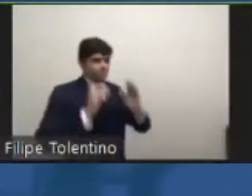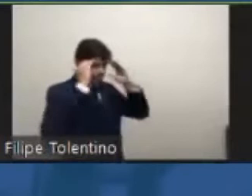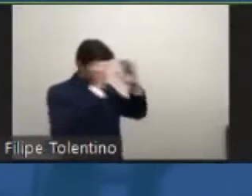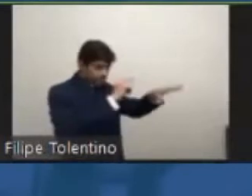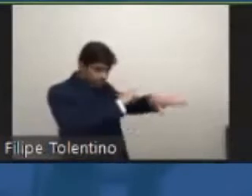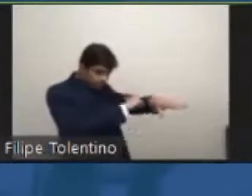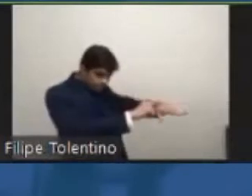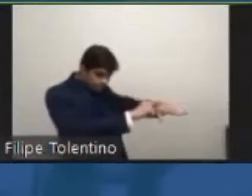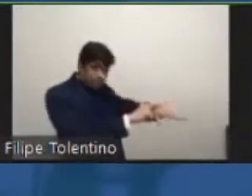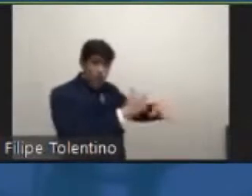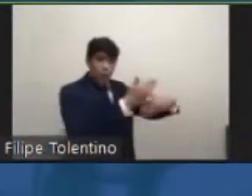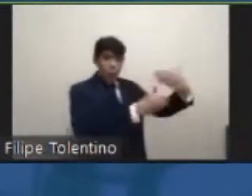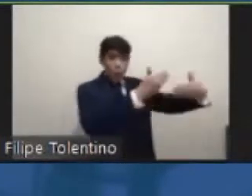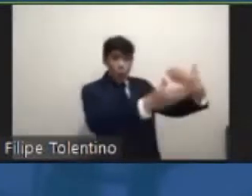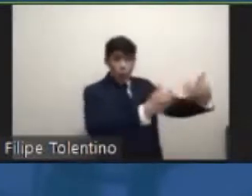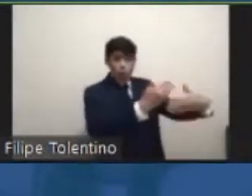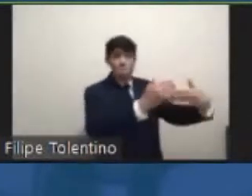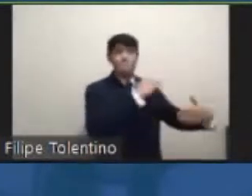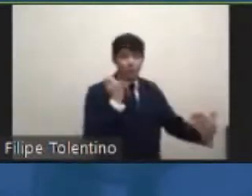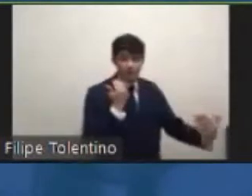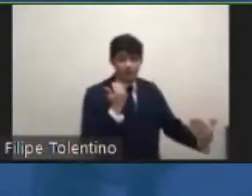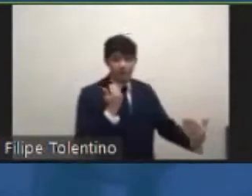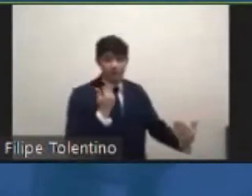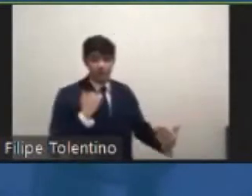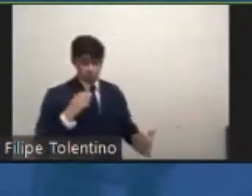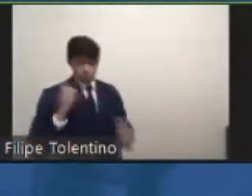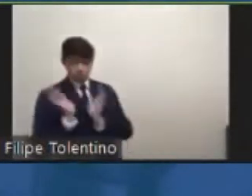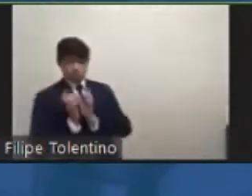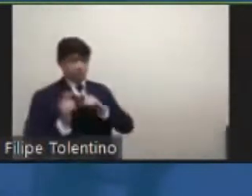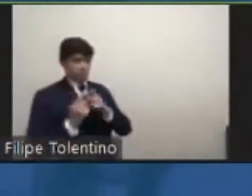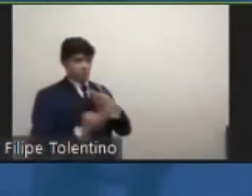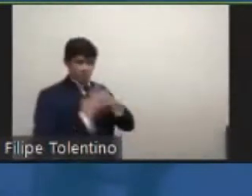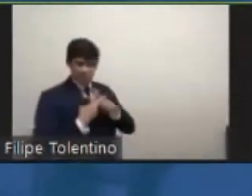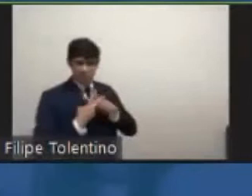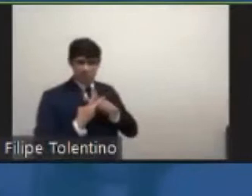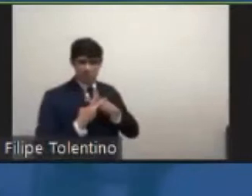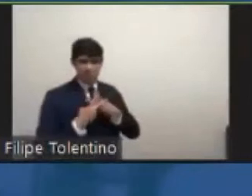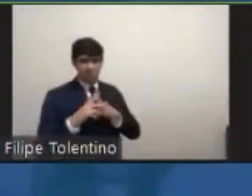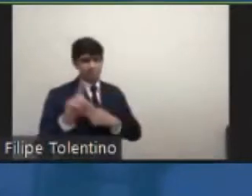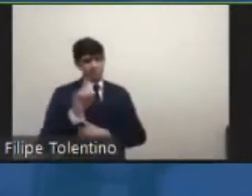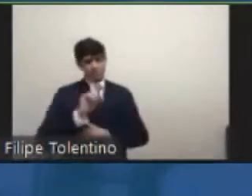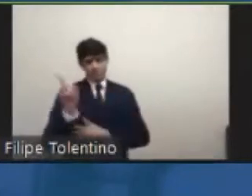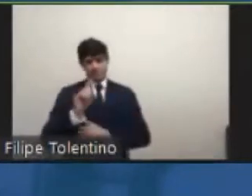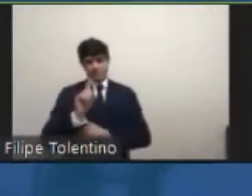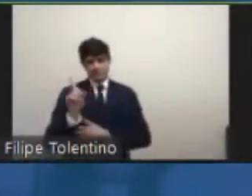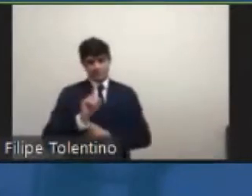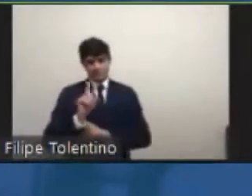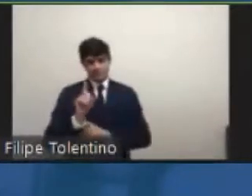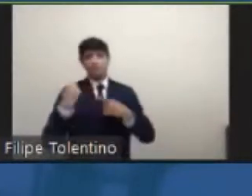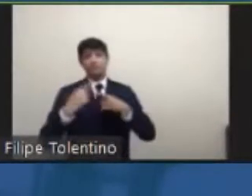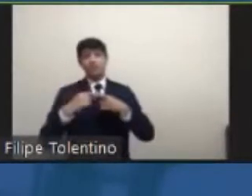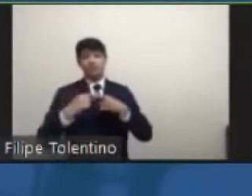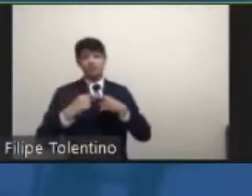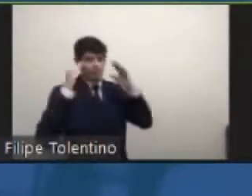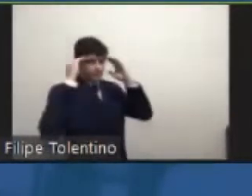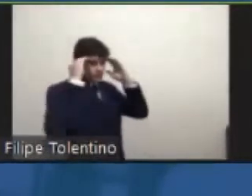estamos nos dirigindo já para a conclusão da palestra. Nós temos aí algumas sugestões nesse artigo que está no site Consultor Jurídico de como